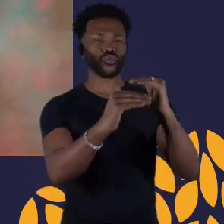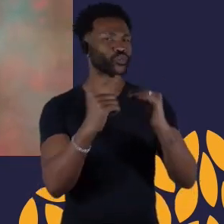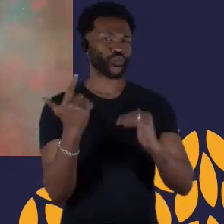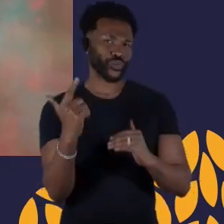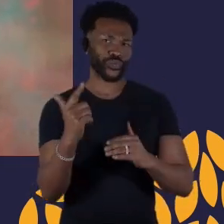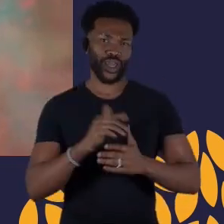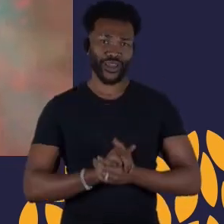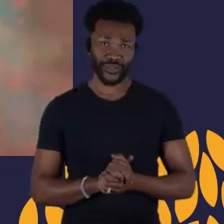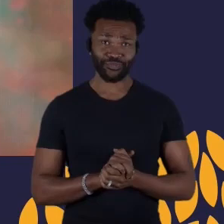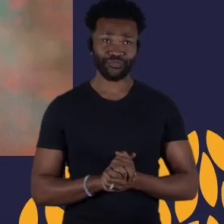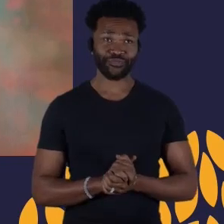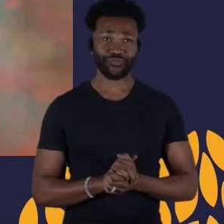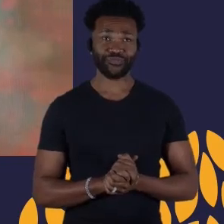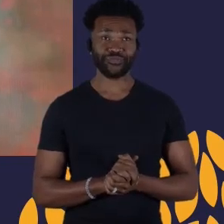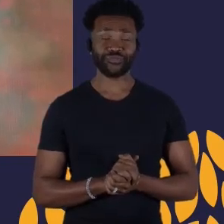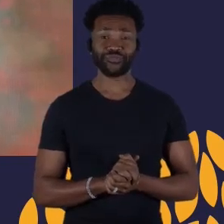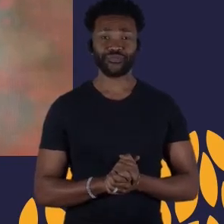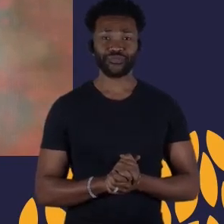mesmo frasco.